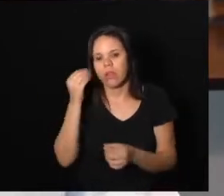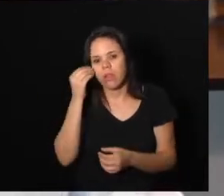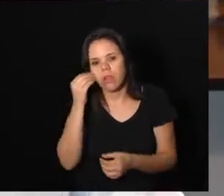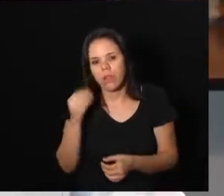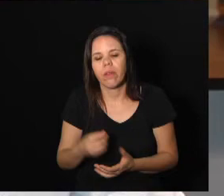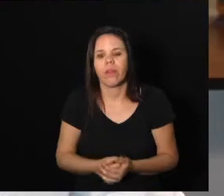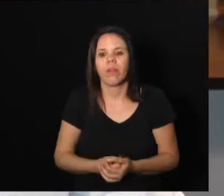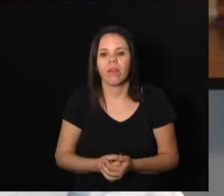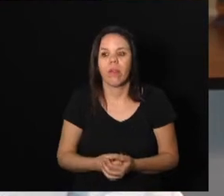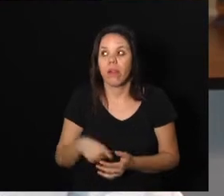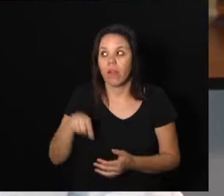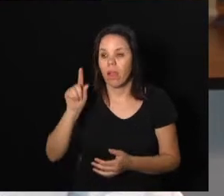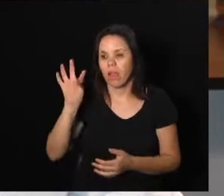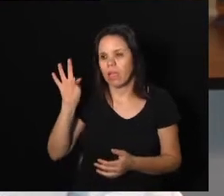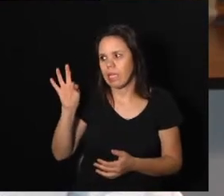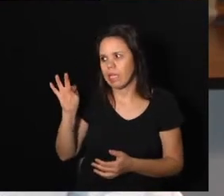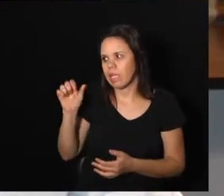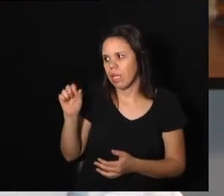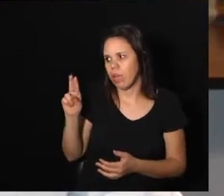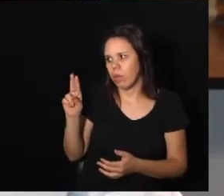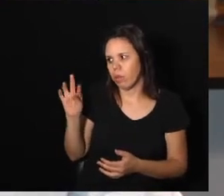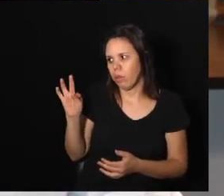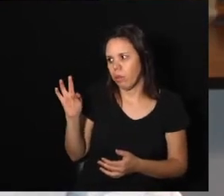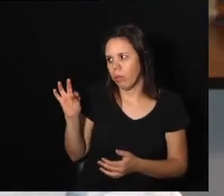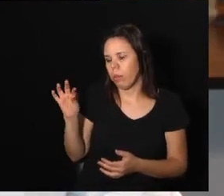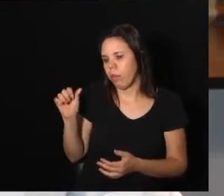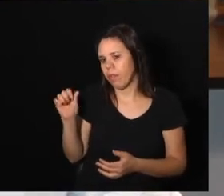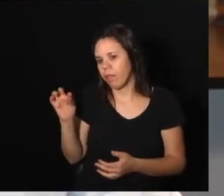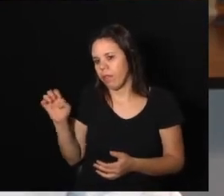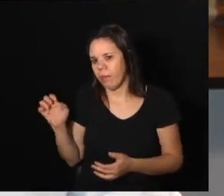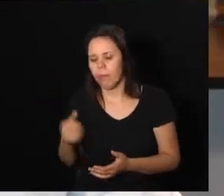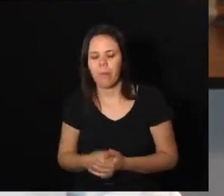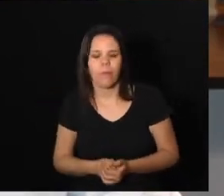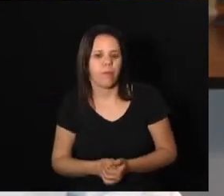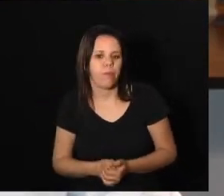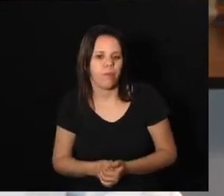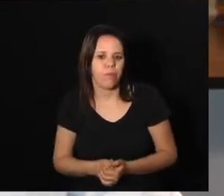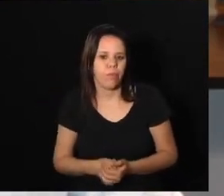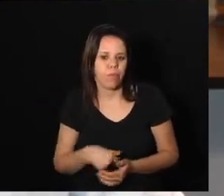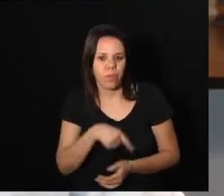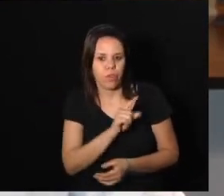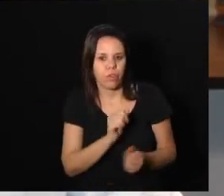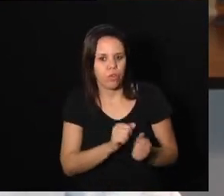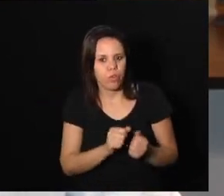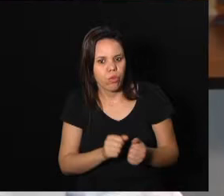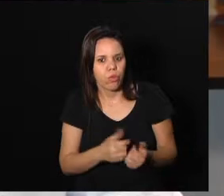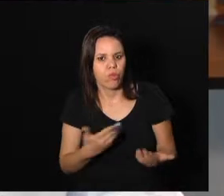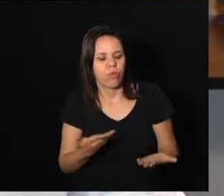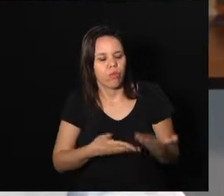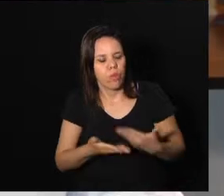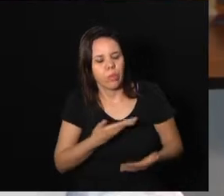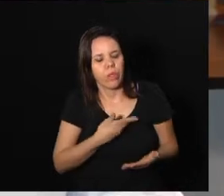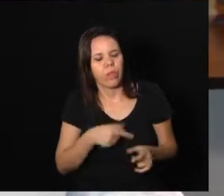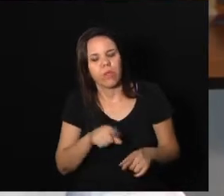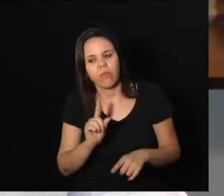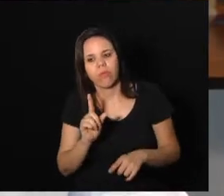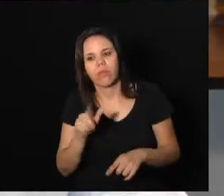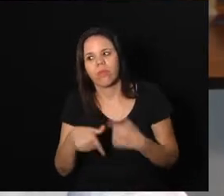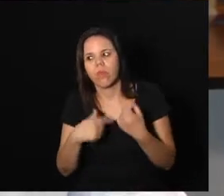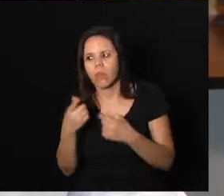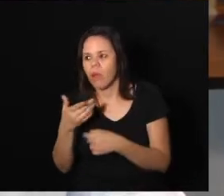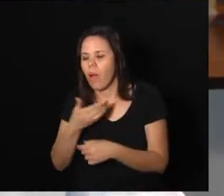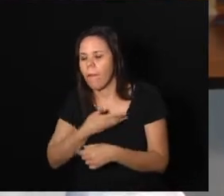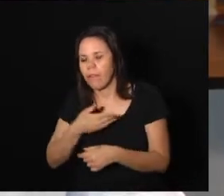arquitetura e urbanismo em Taubaté. E fui com um amigo que a gente se relaciona muito bem até hoje. E ele prestou